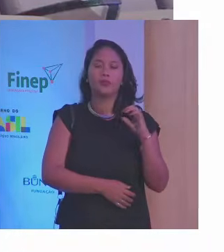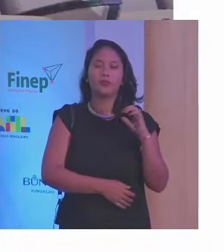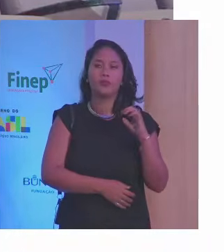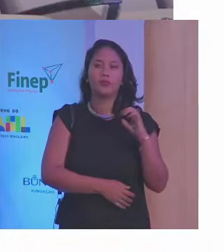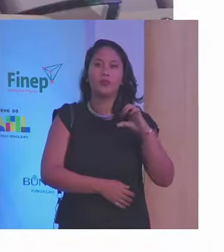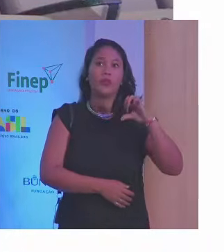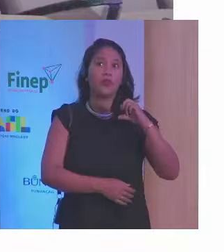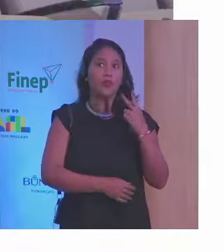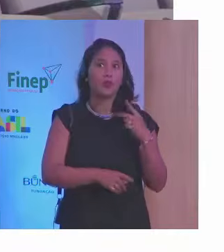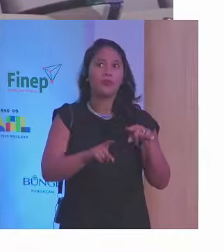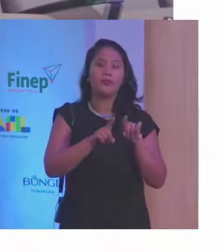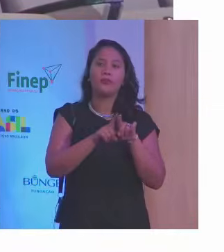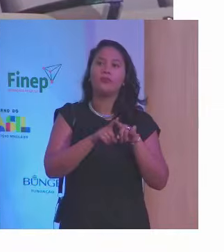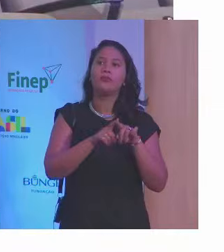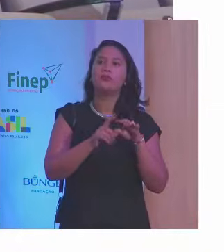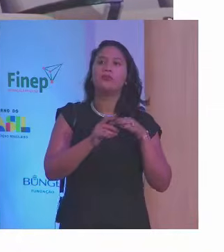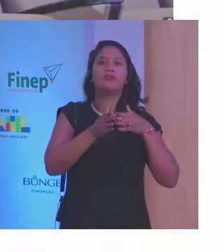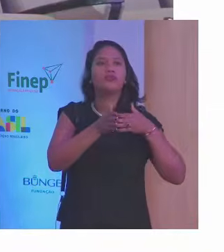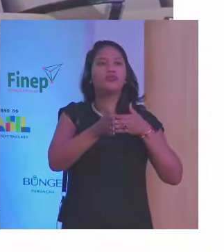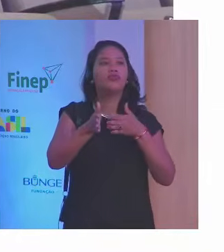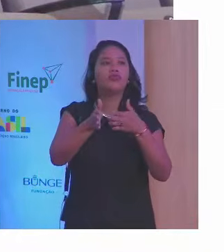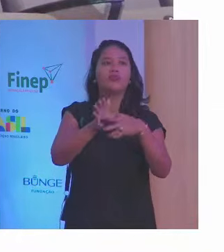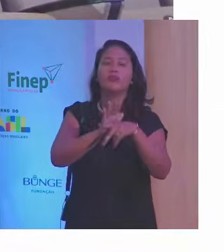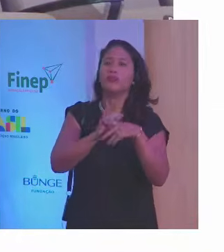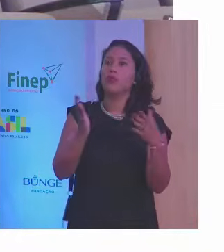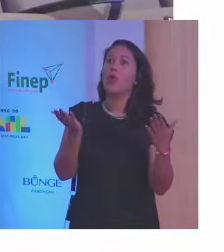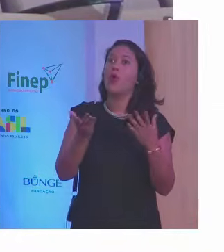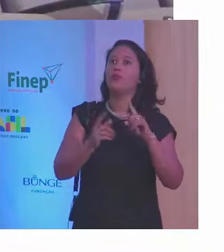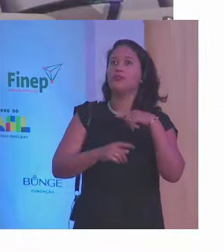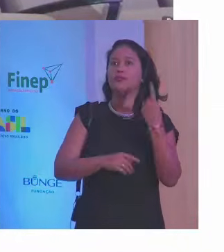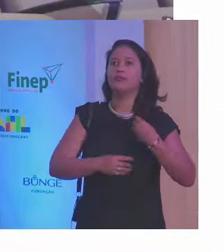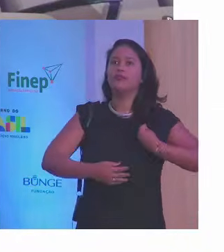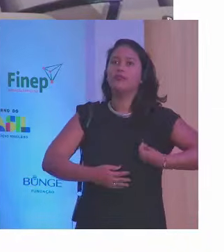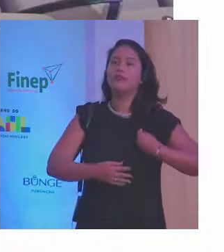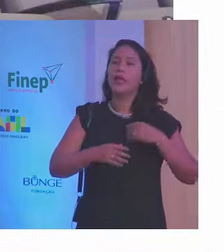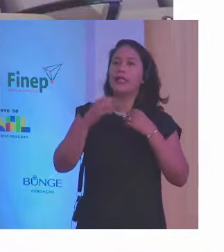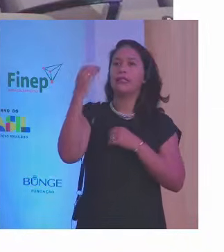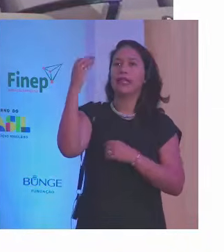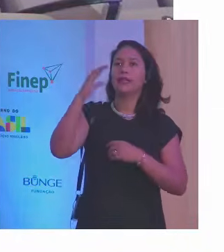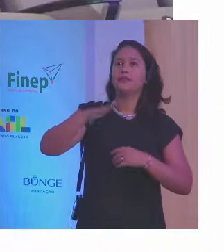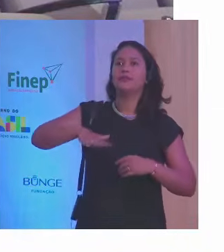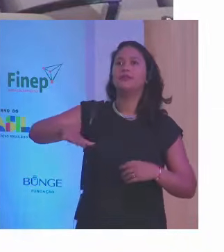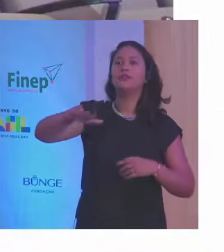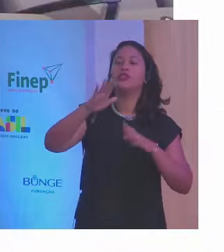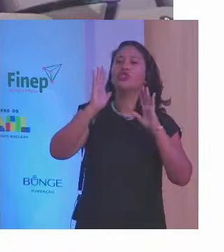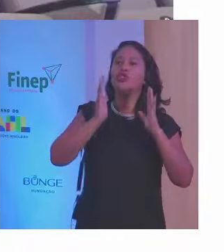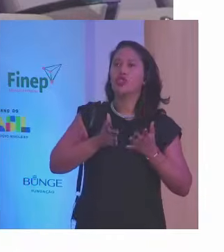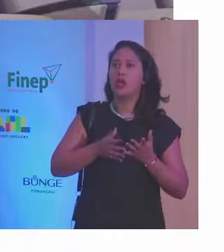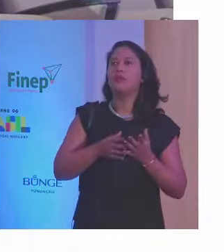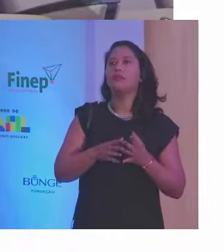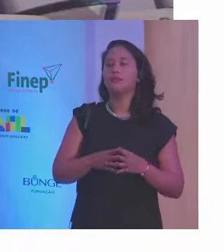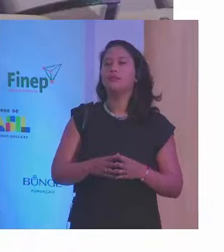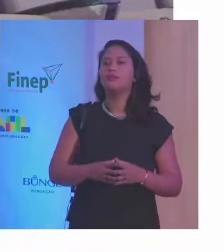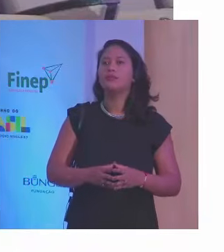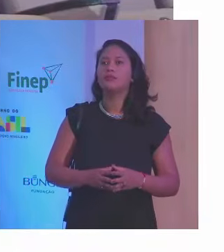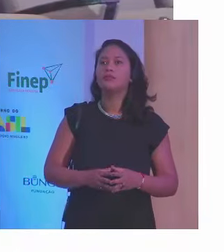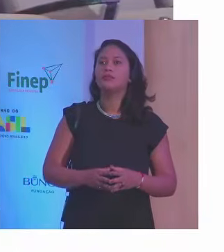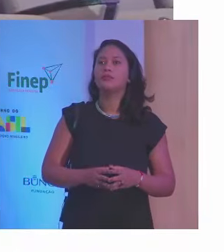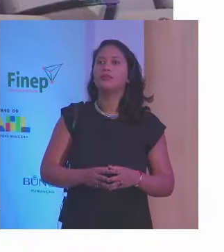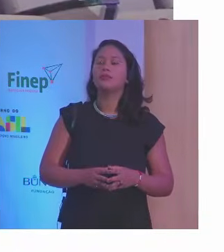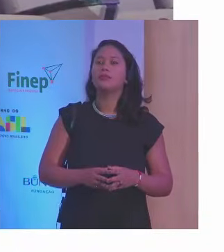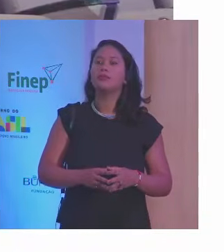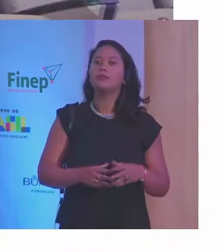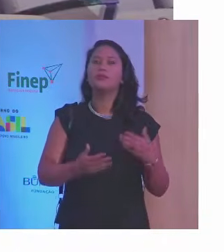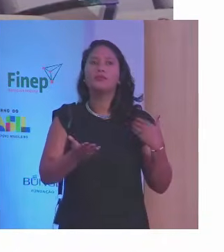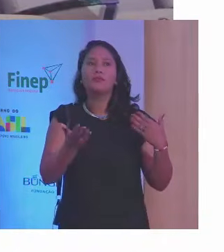século, e que meio que norteou para esse caminho que hoje nós estamos na ciência, já conversando e